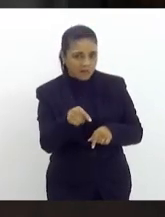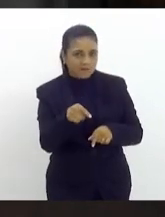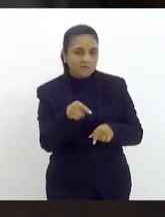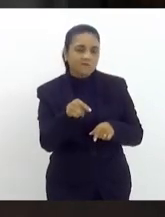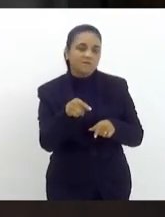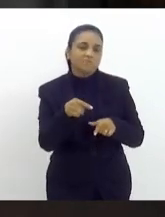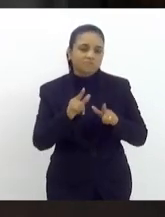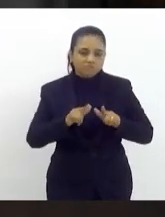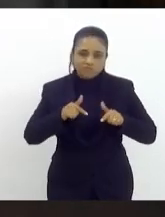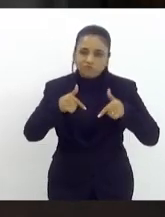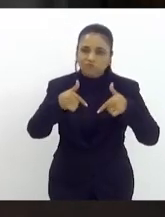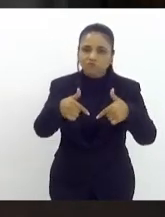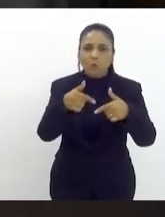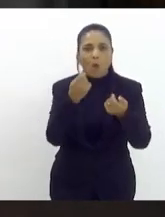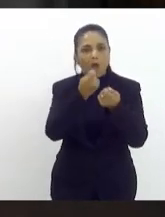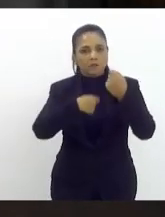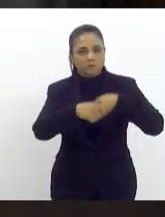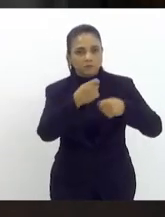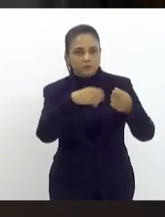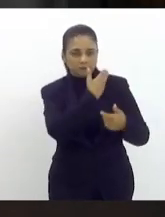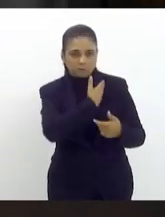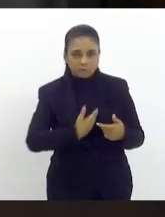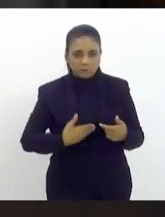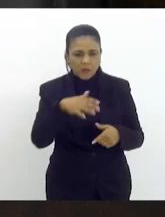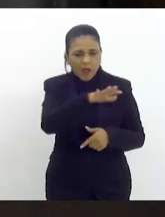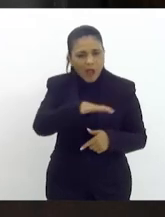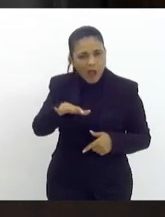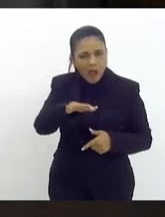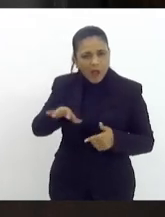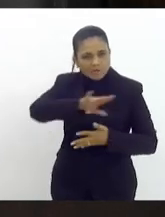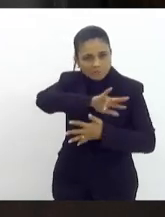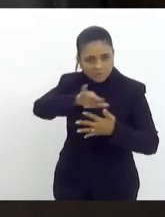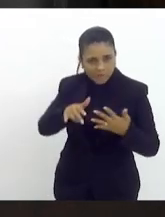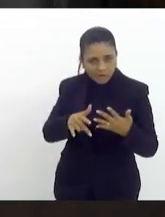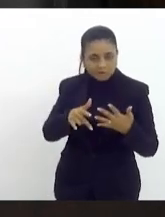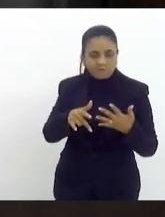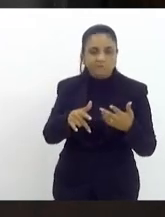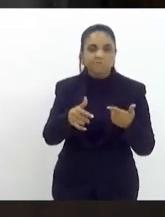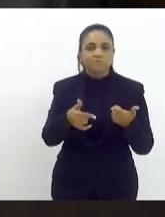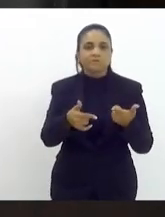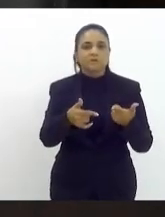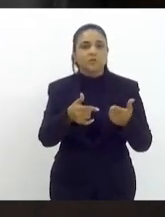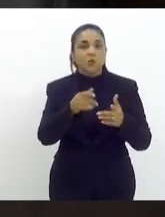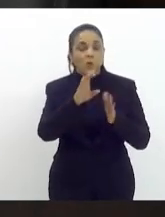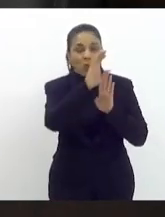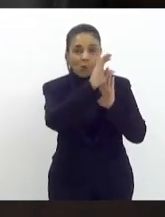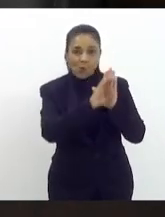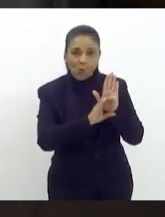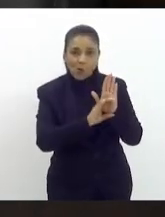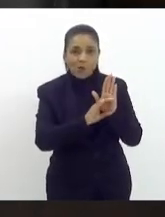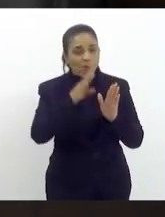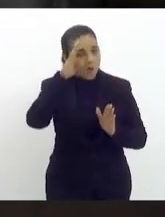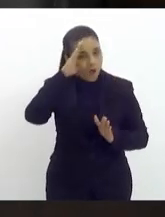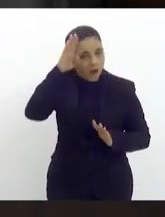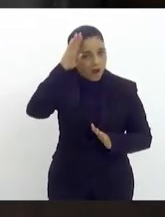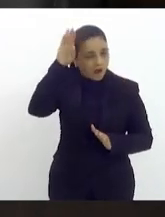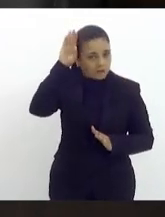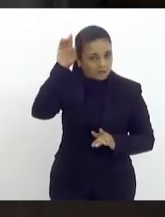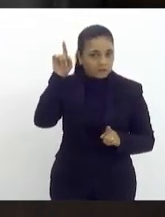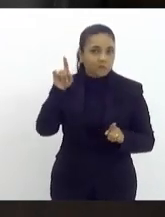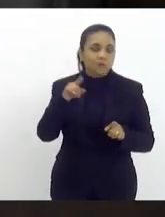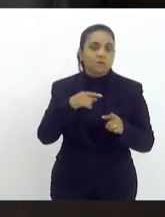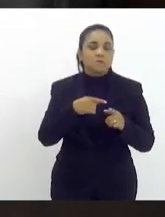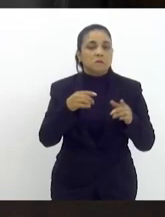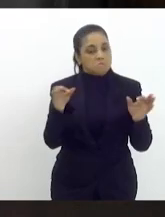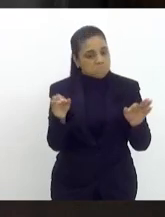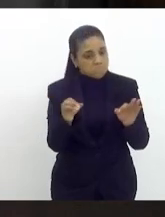atuação junto à administração pública em diversas áreas, bem como seu exímio currículo acadêmico, é possível concluir que o